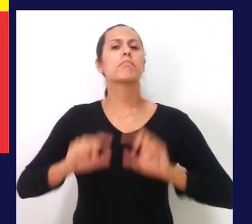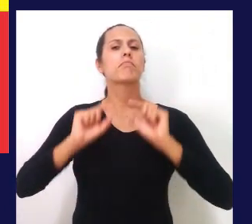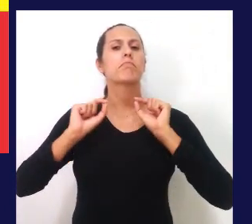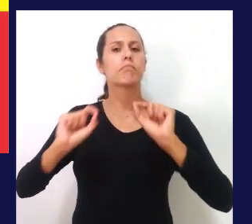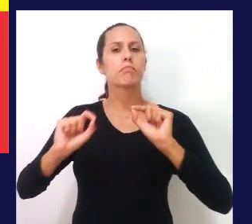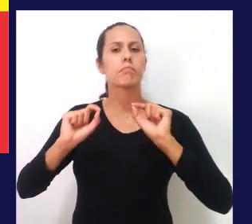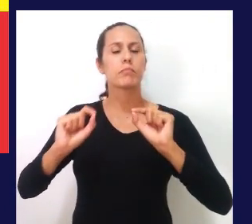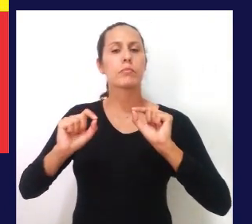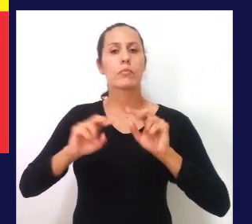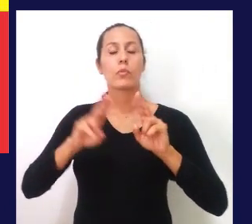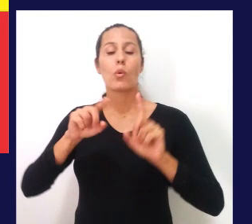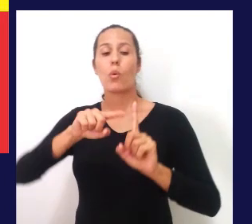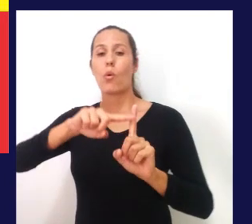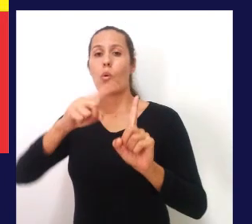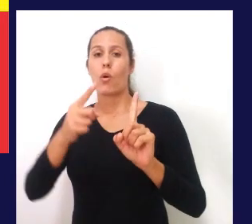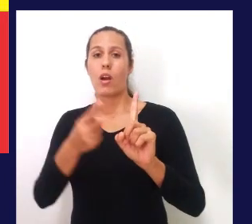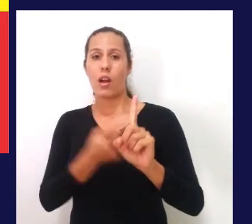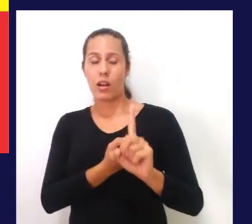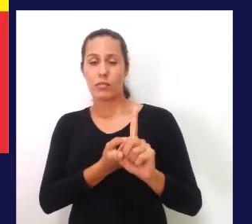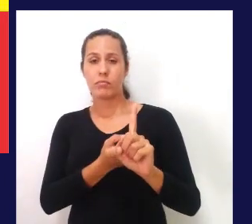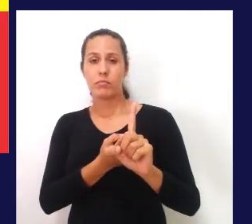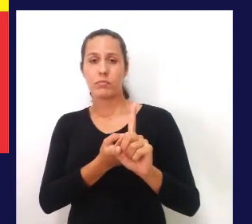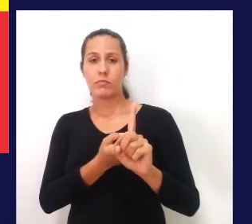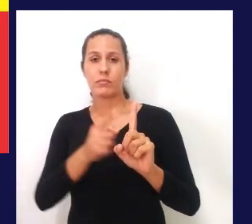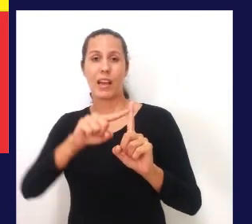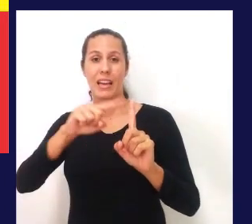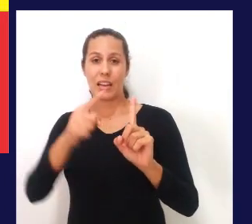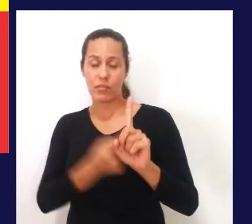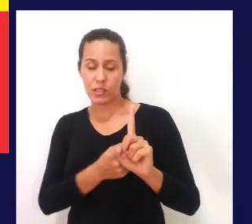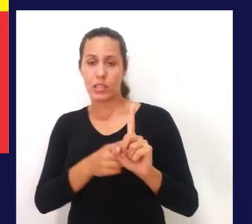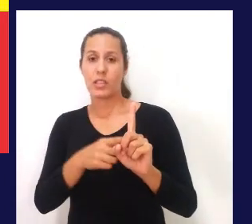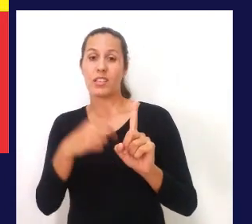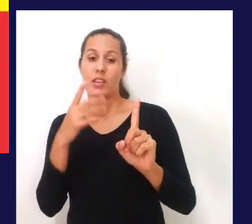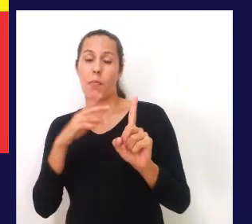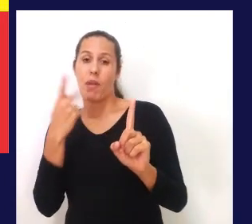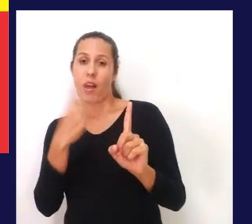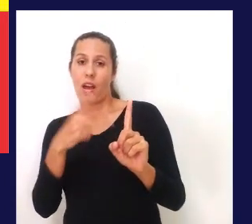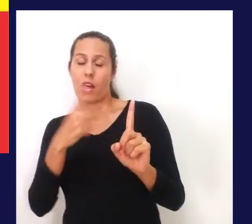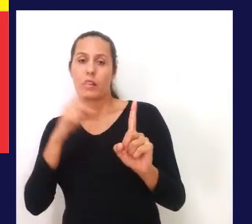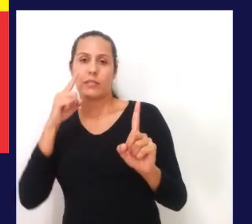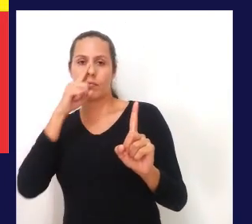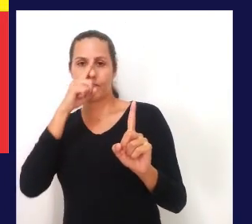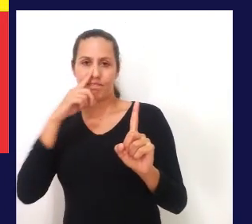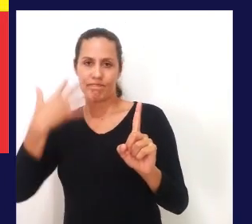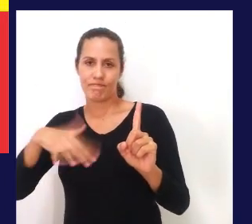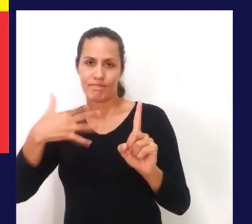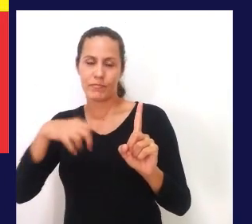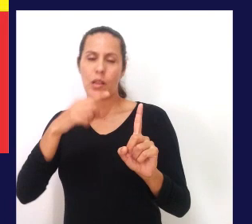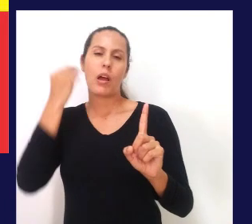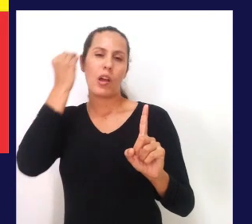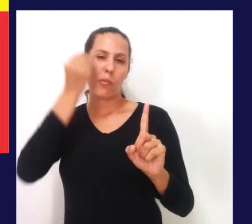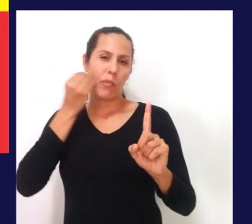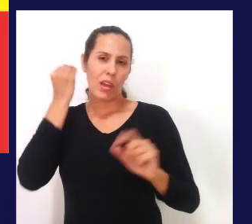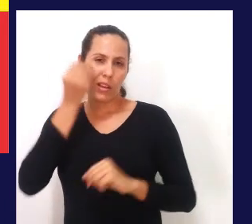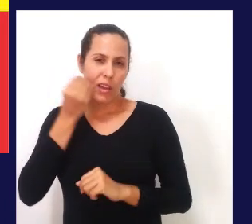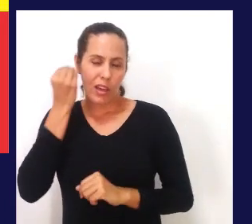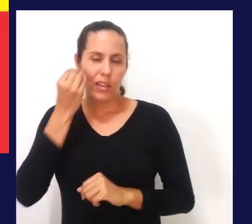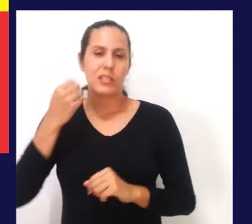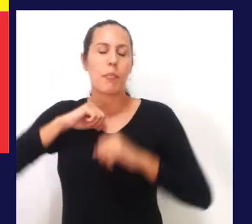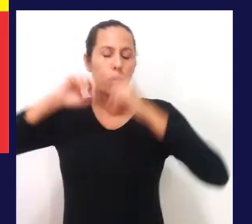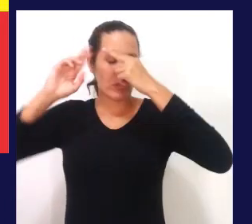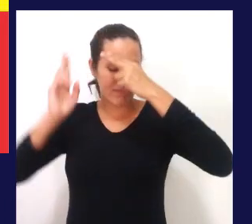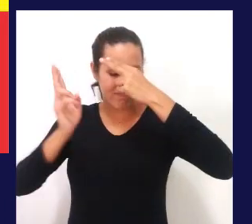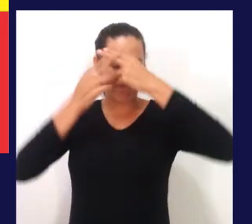no que se pode se tornar uma gravidez de alto risco, numa experiência que